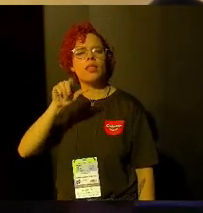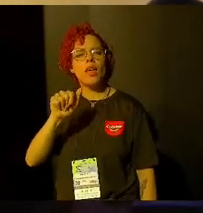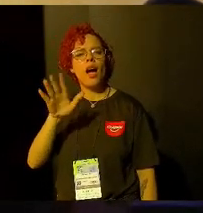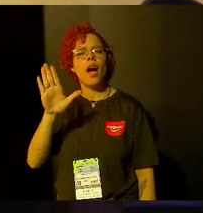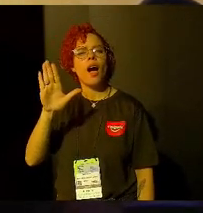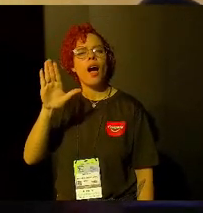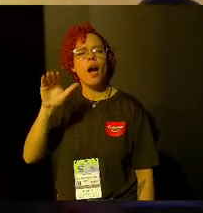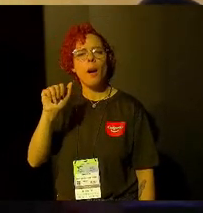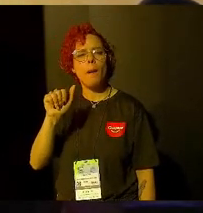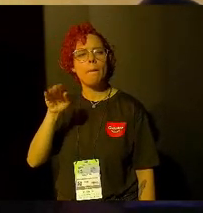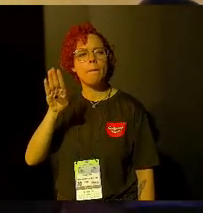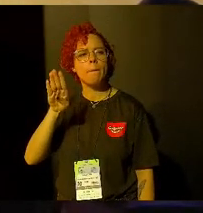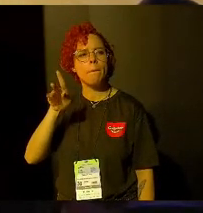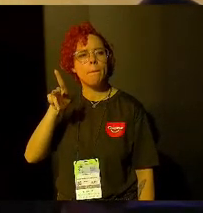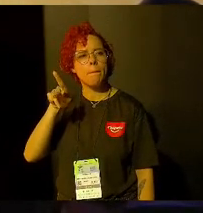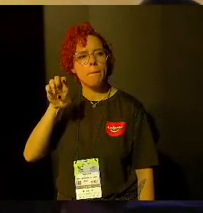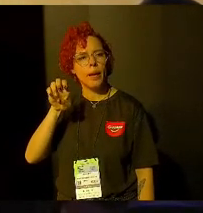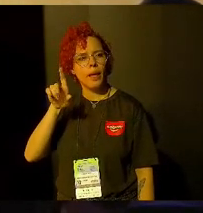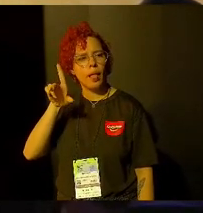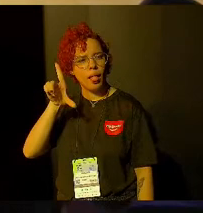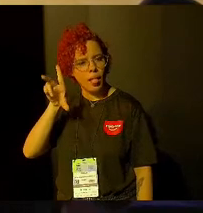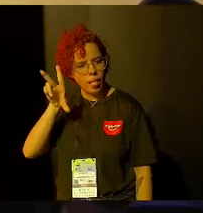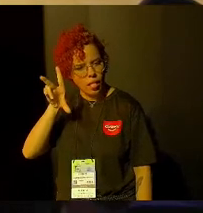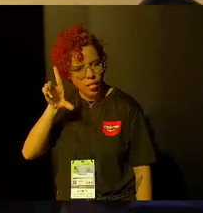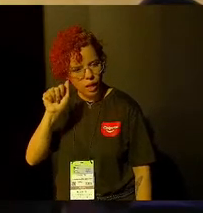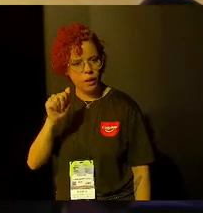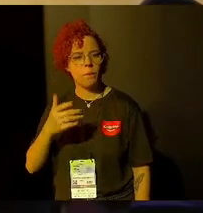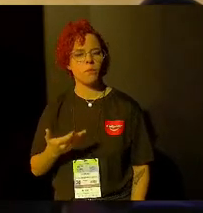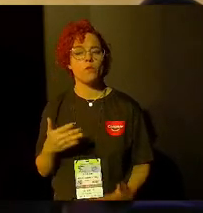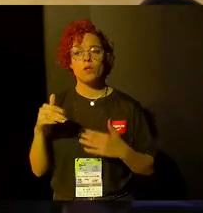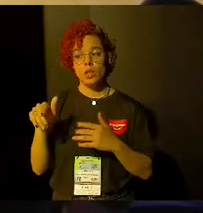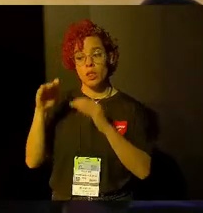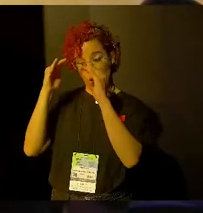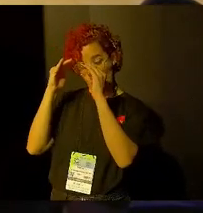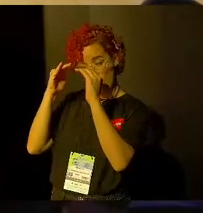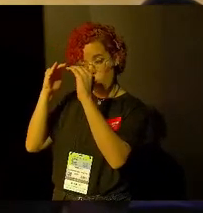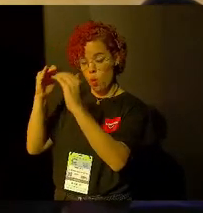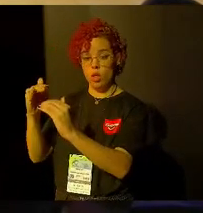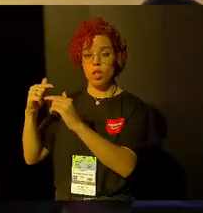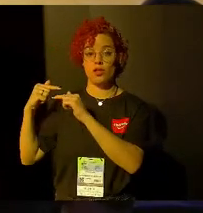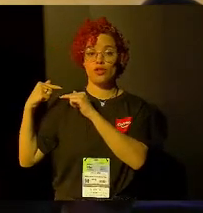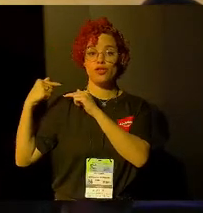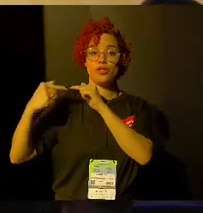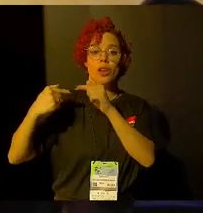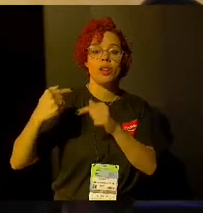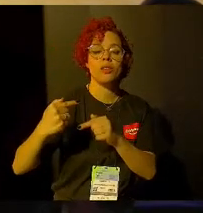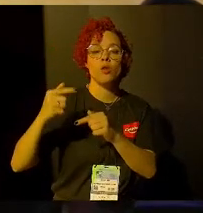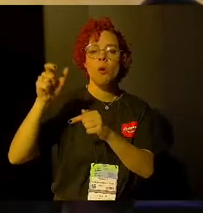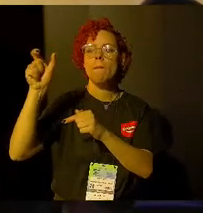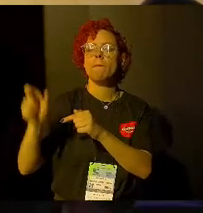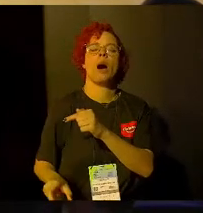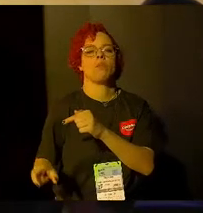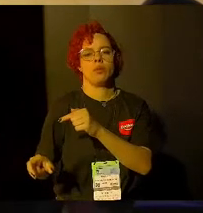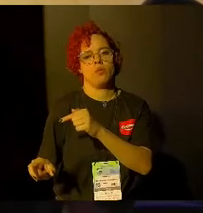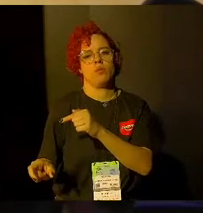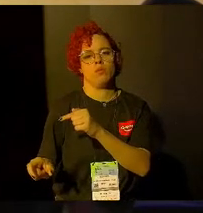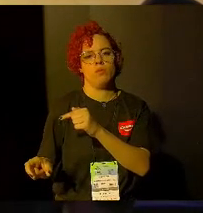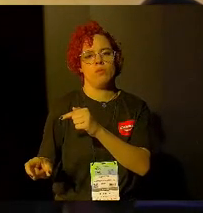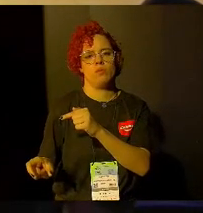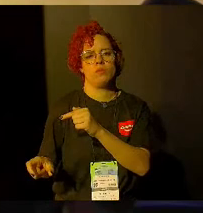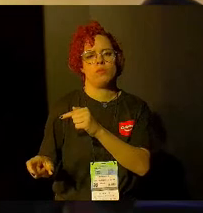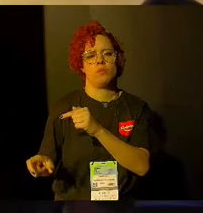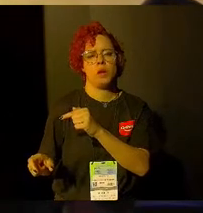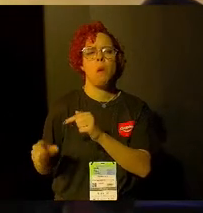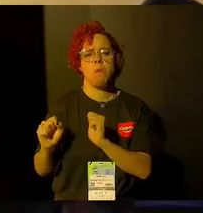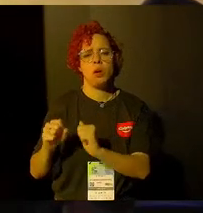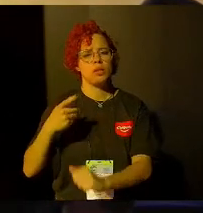treinou a tua cabeça para isso você tá honrando a geração de um alguém nem